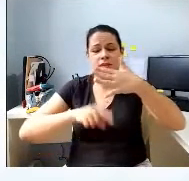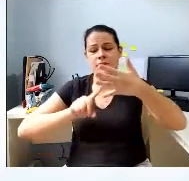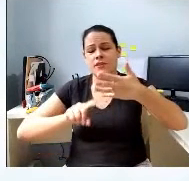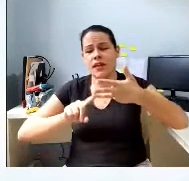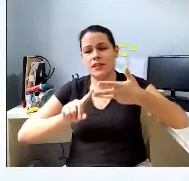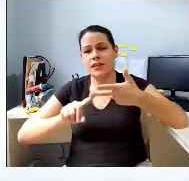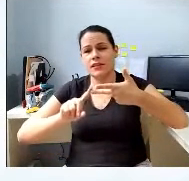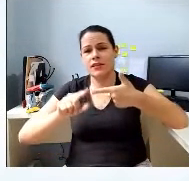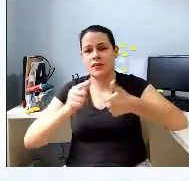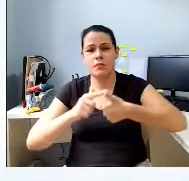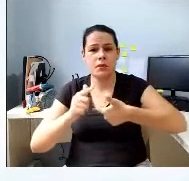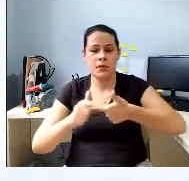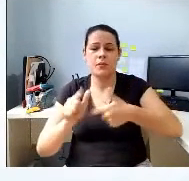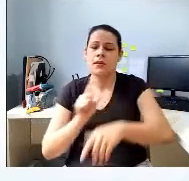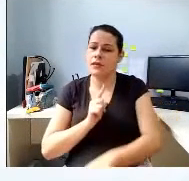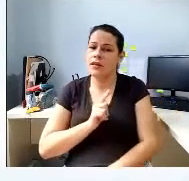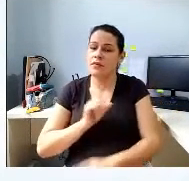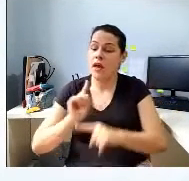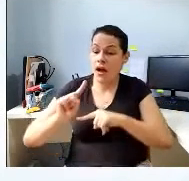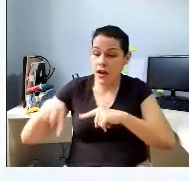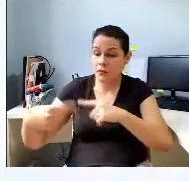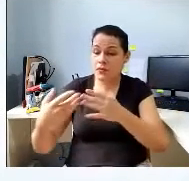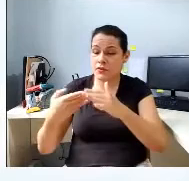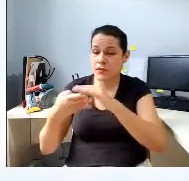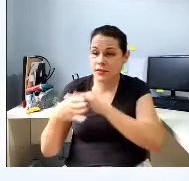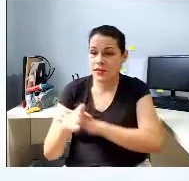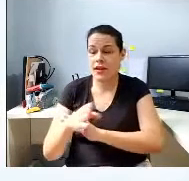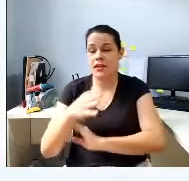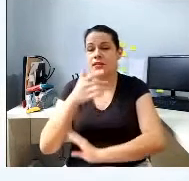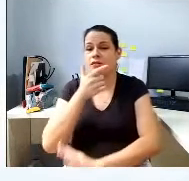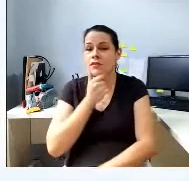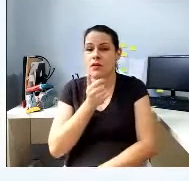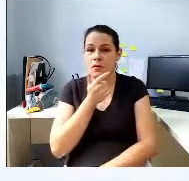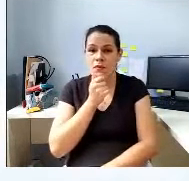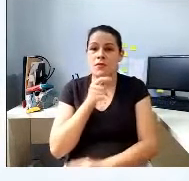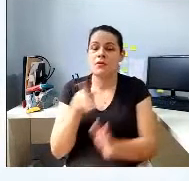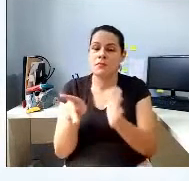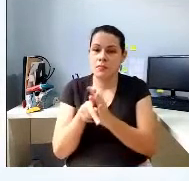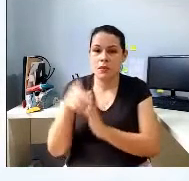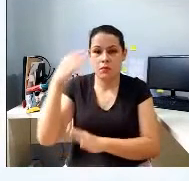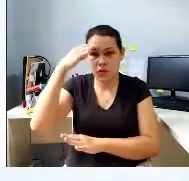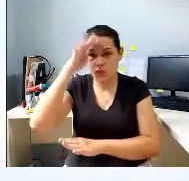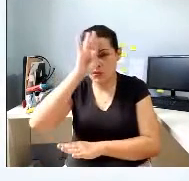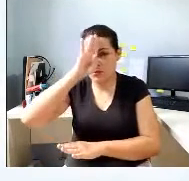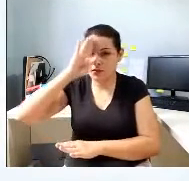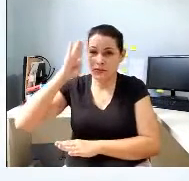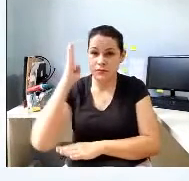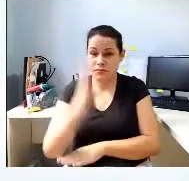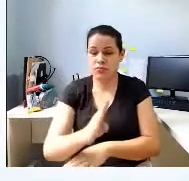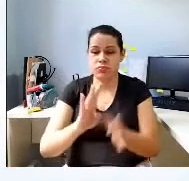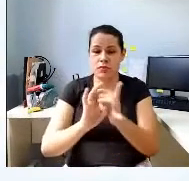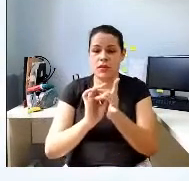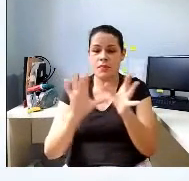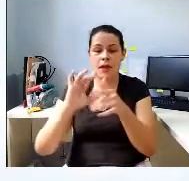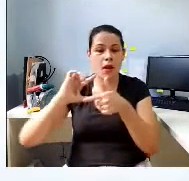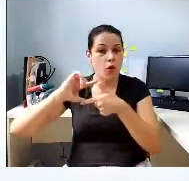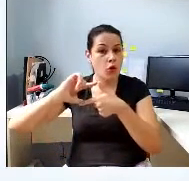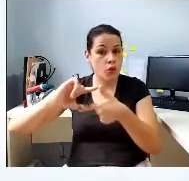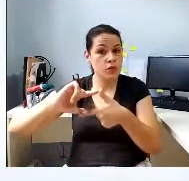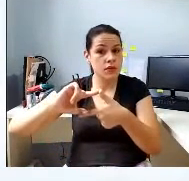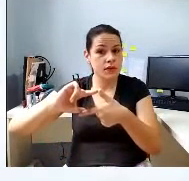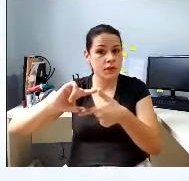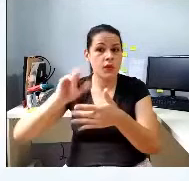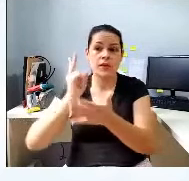eleição do Bolsonaro, com uma agenda radical, liberal, conservadora, essa agenda se